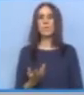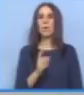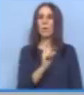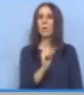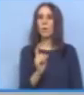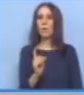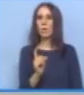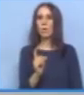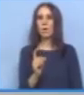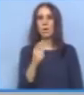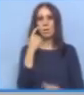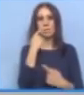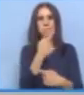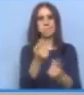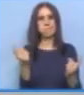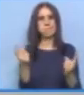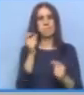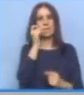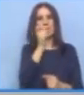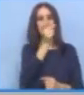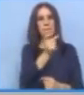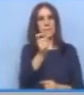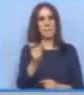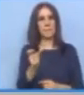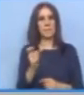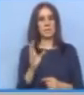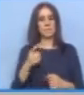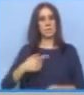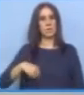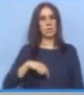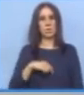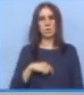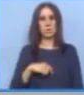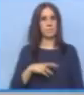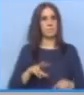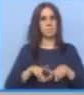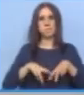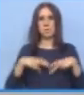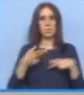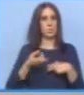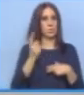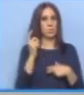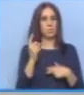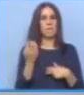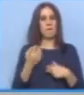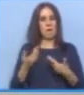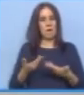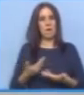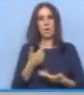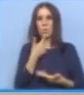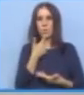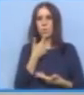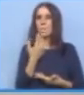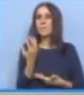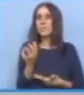enviados a anunciar aos destinatários que nós não somos ricos pelo muito que possuímos,